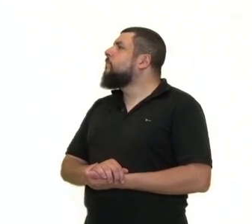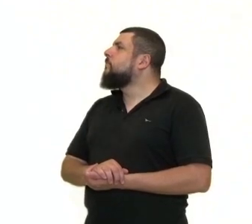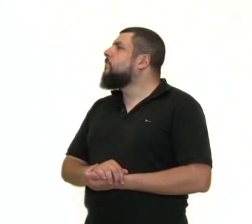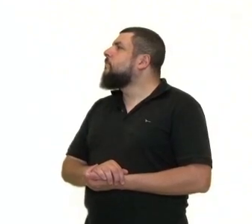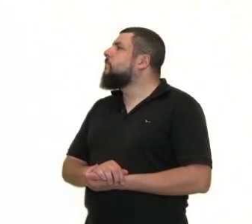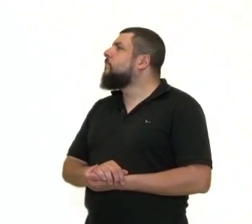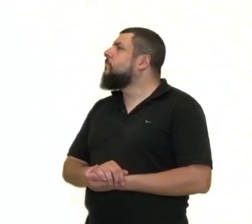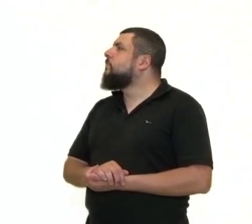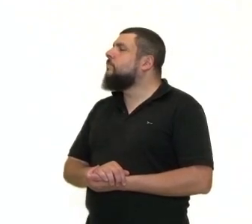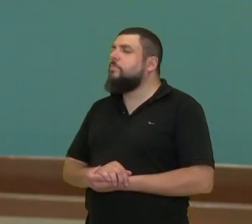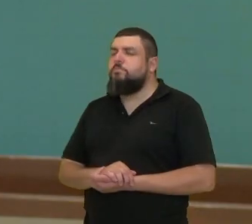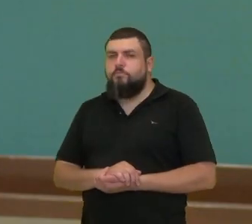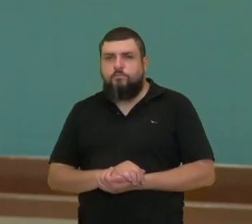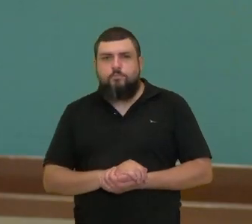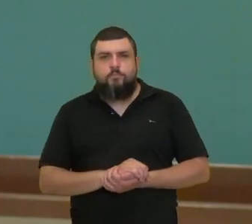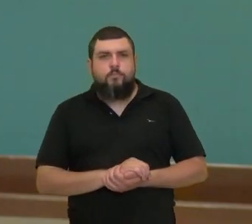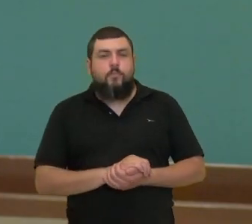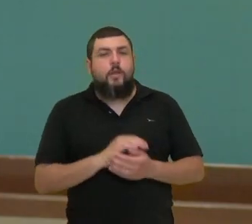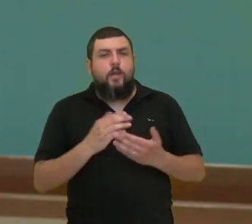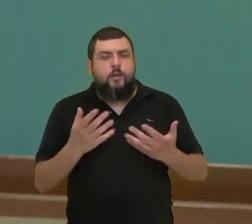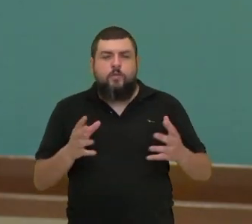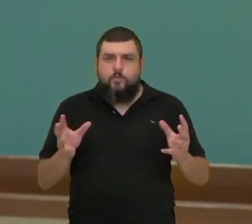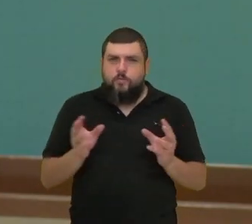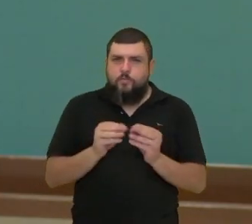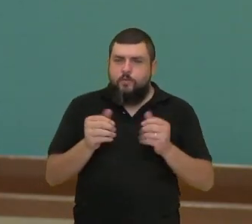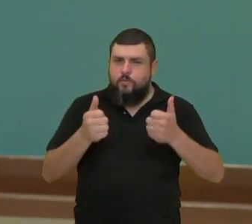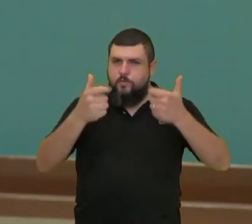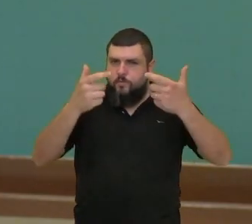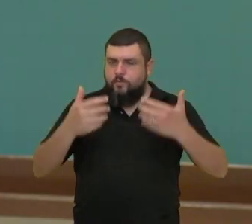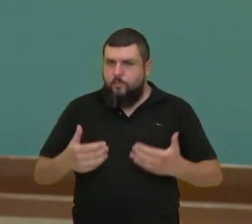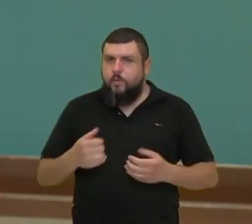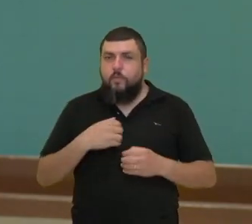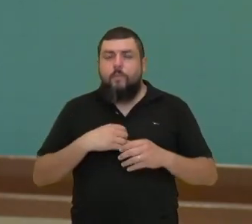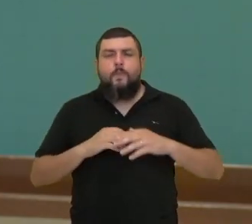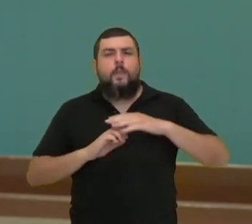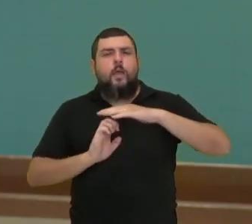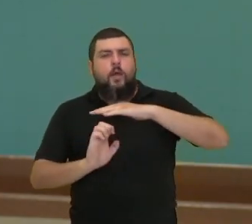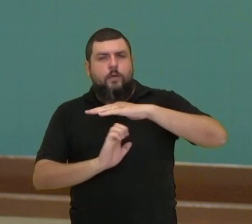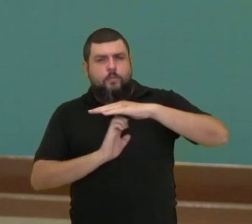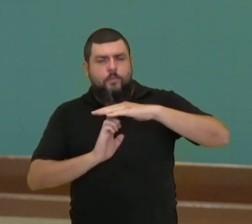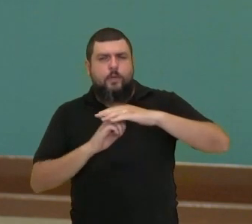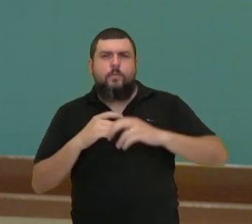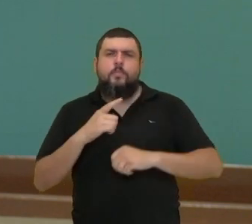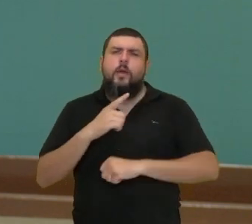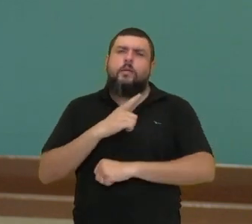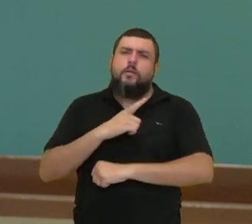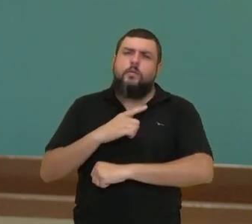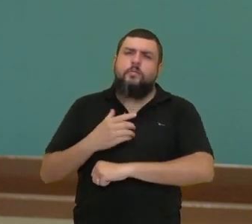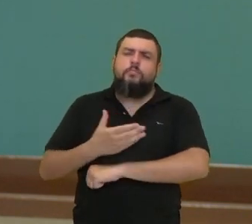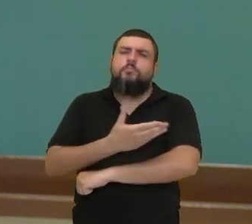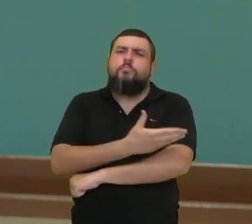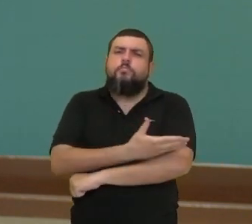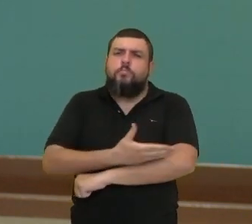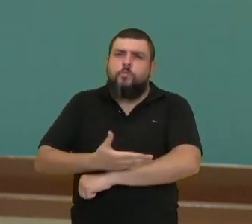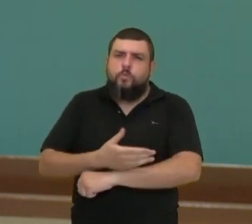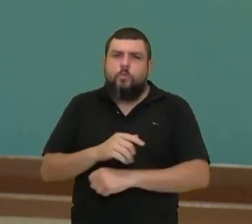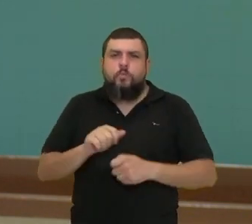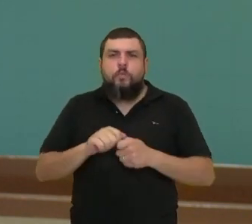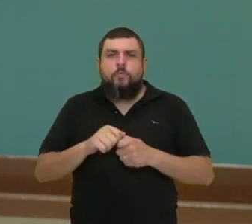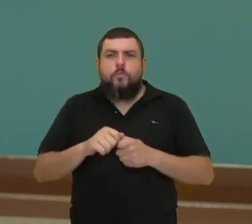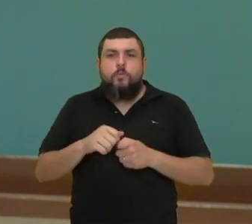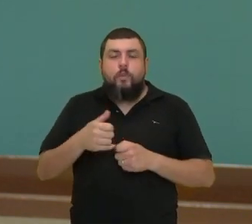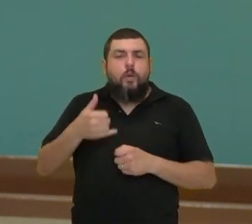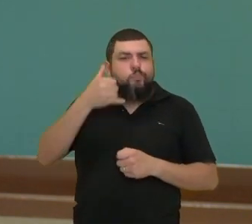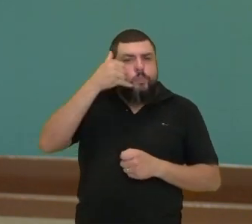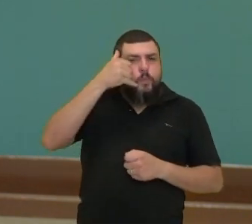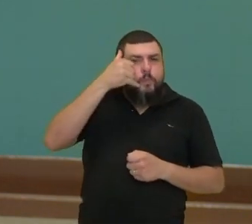situação. Então, aqui ele está explicando que geralmente as empresas elas têm essa prática de passar para outros setores,